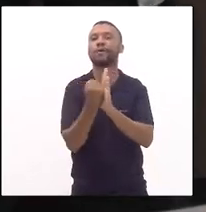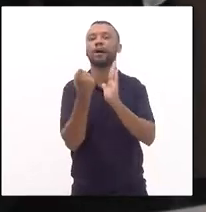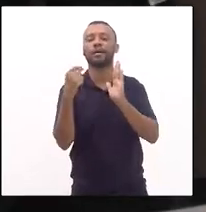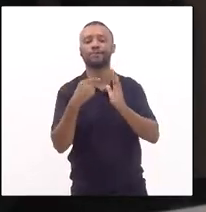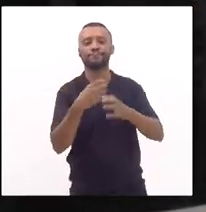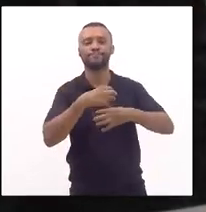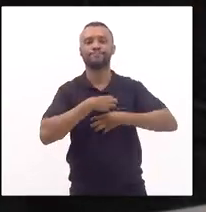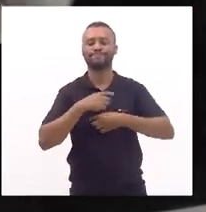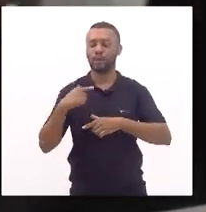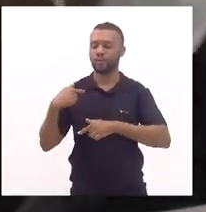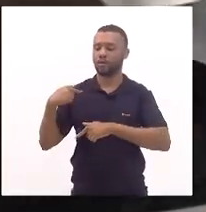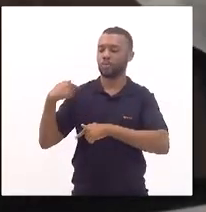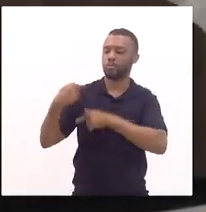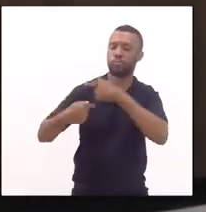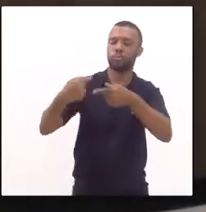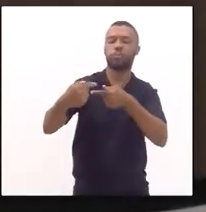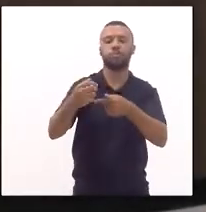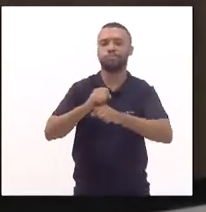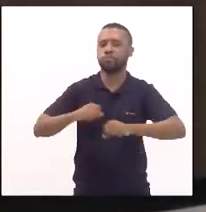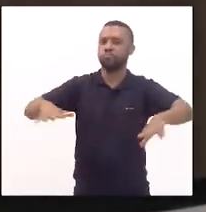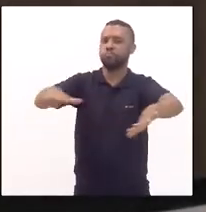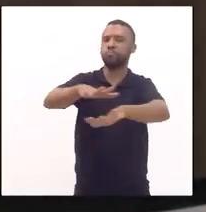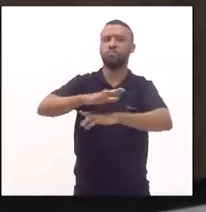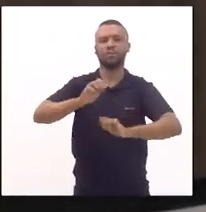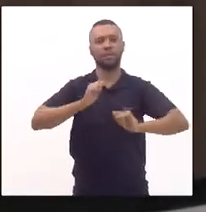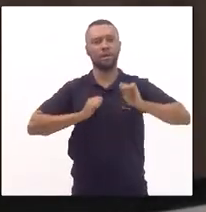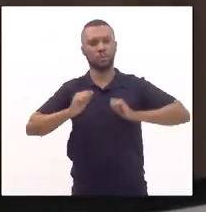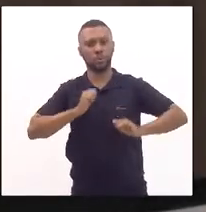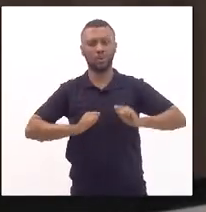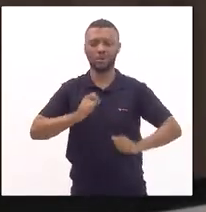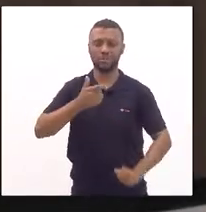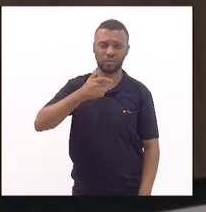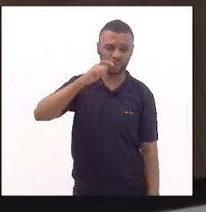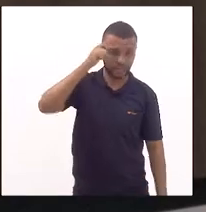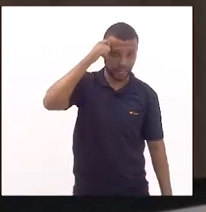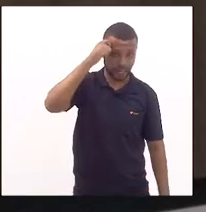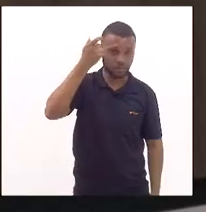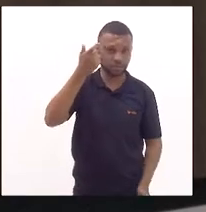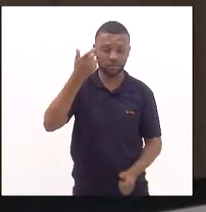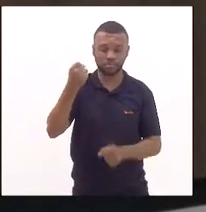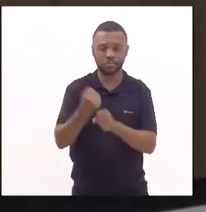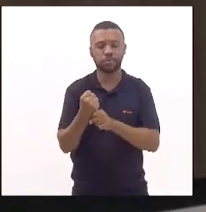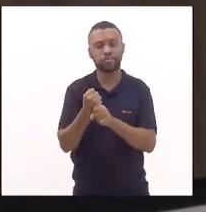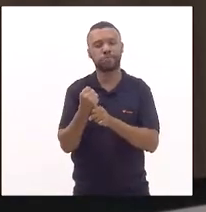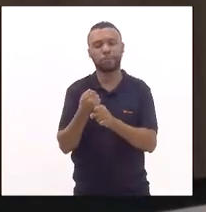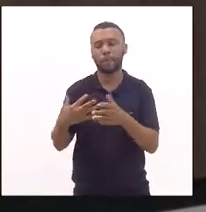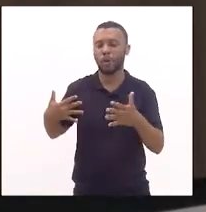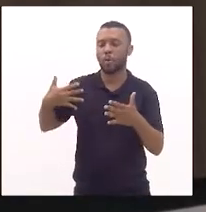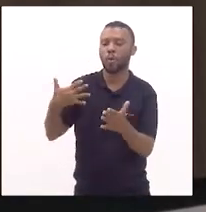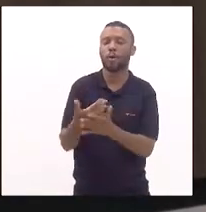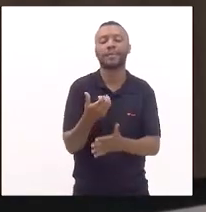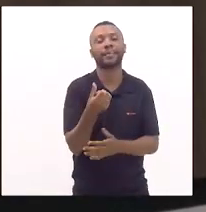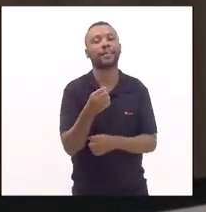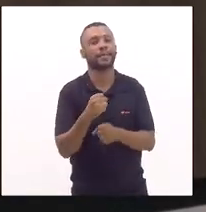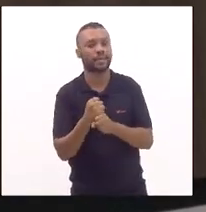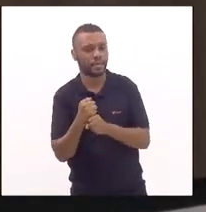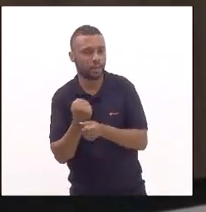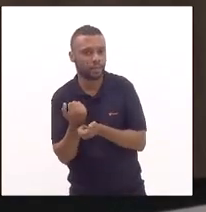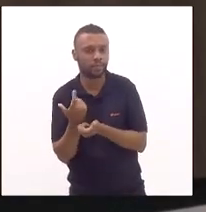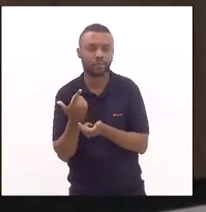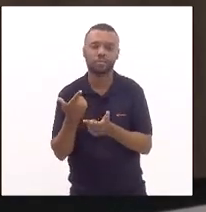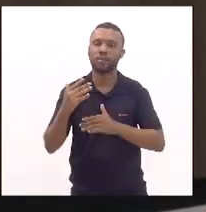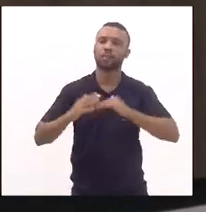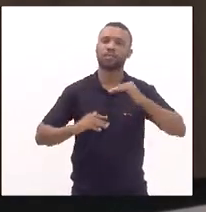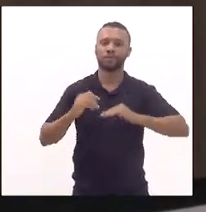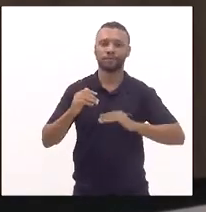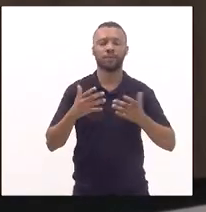uma geração inteira de atores e atrizes negras. Ao longo de 60 anos, a sua carreira se destacou como uma